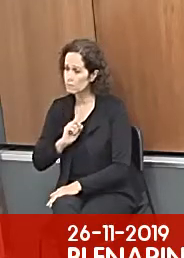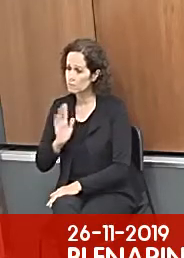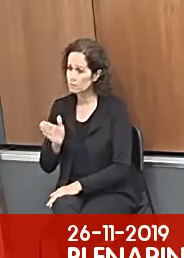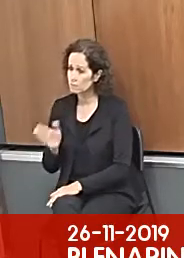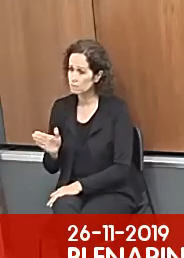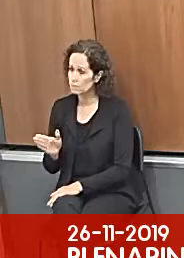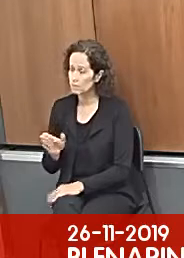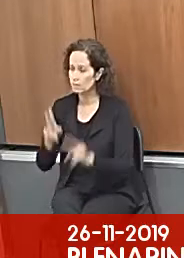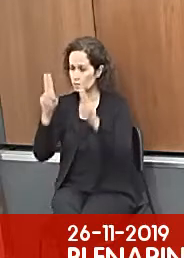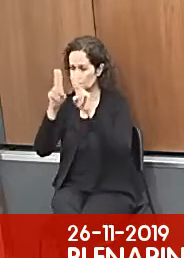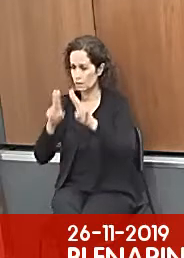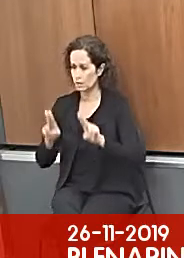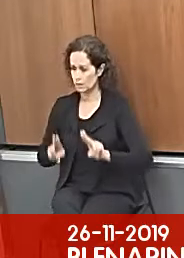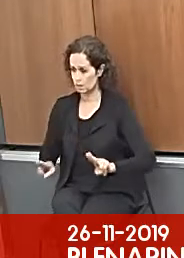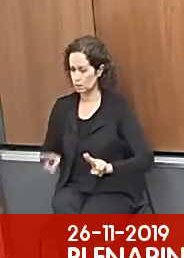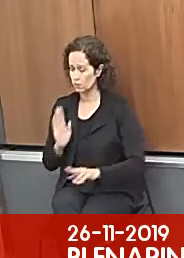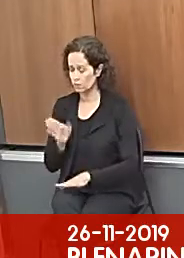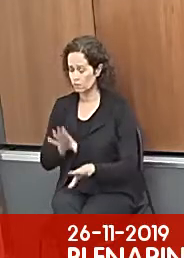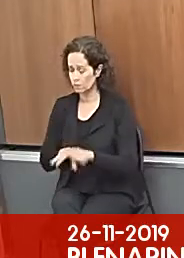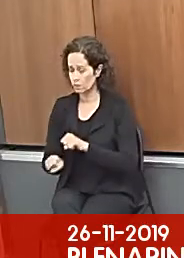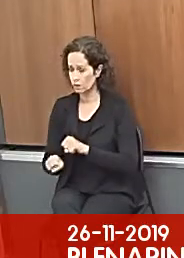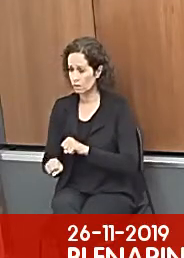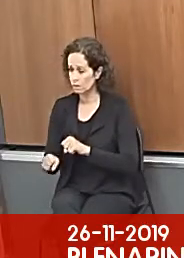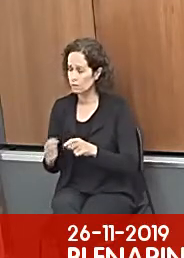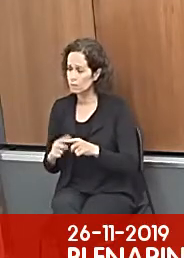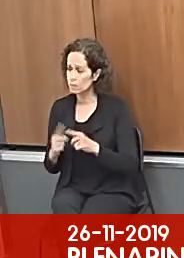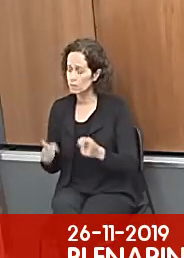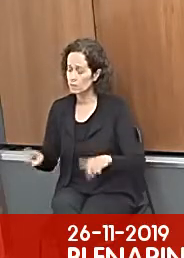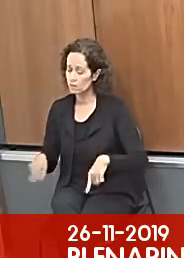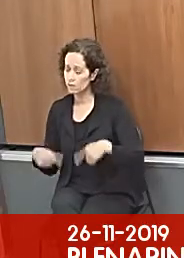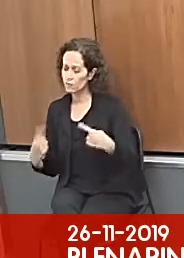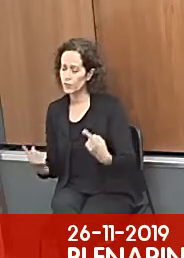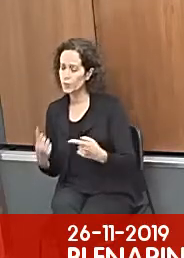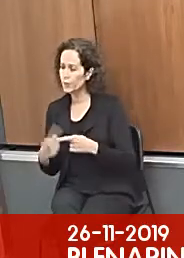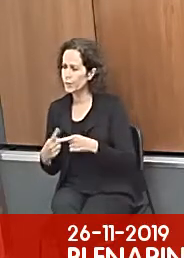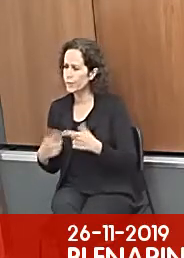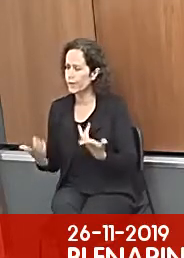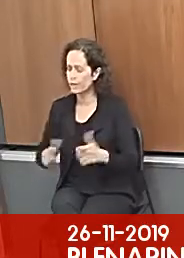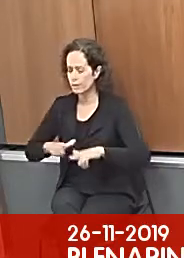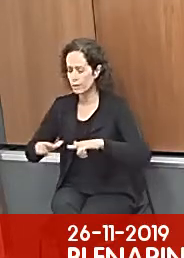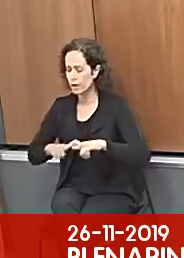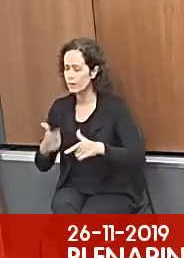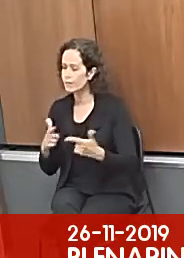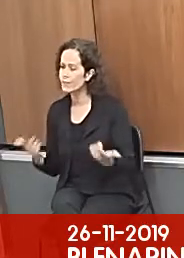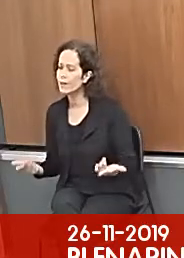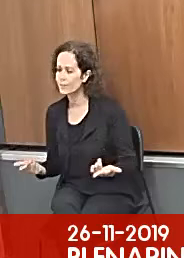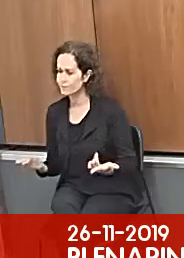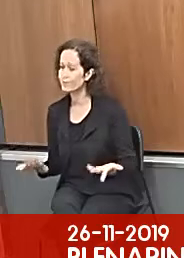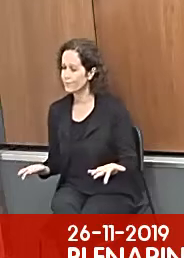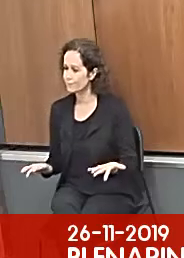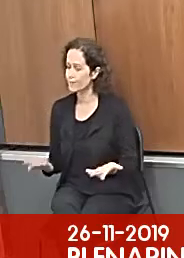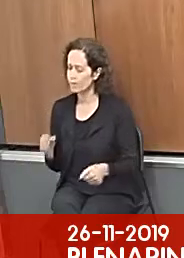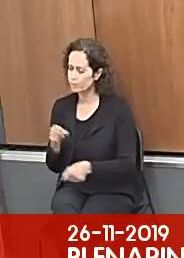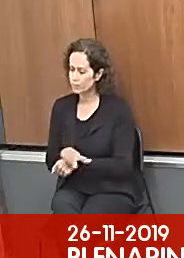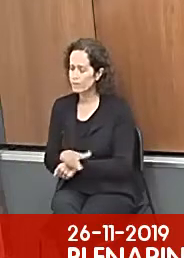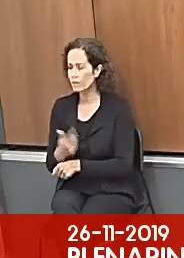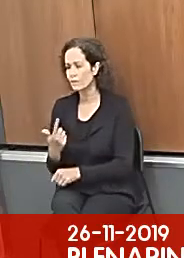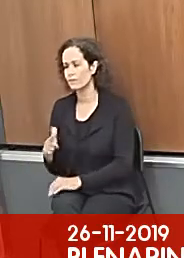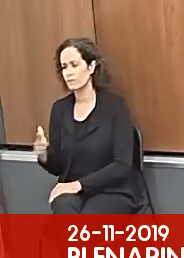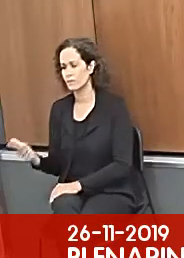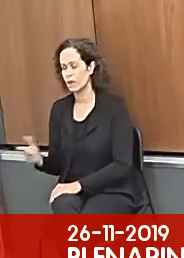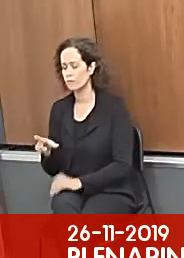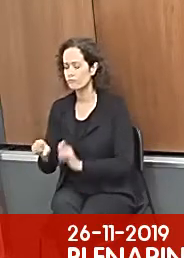de Santa Catarina, perdão, e com o desafio de encontrar trabalho, porque o mercado de trabalho